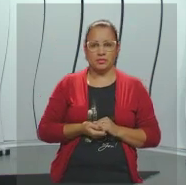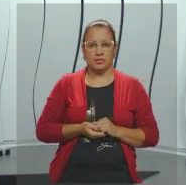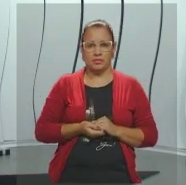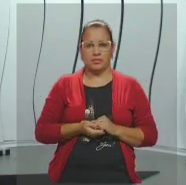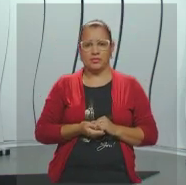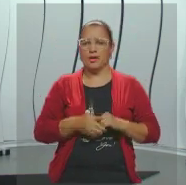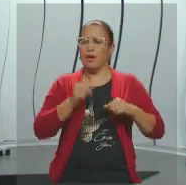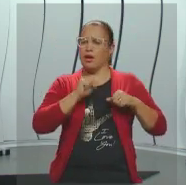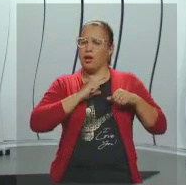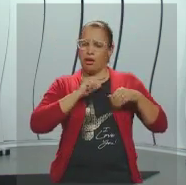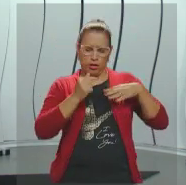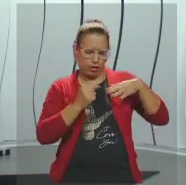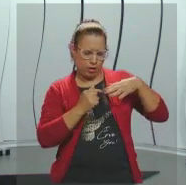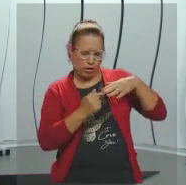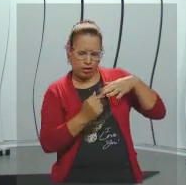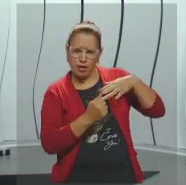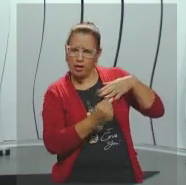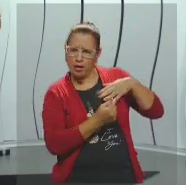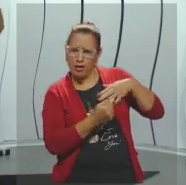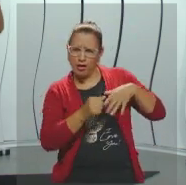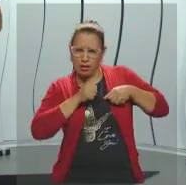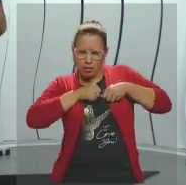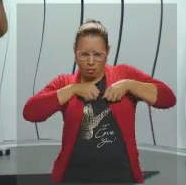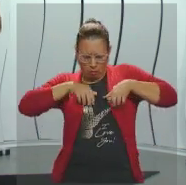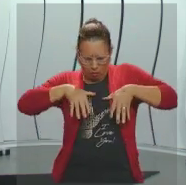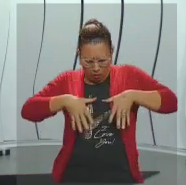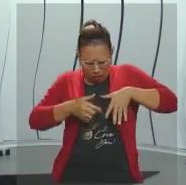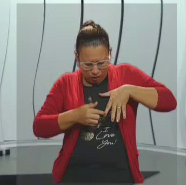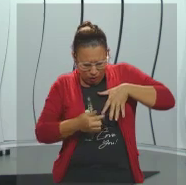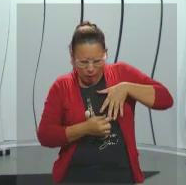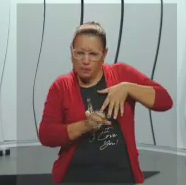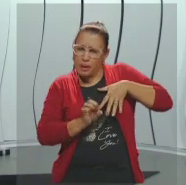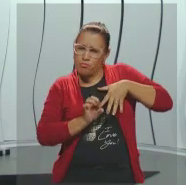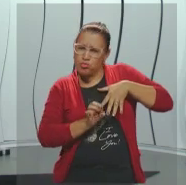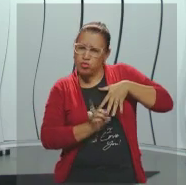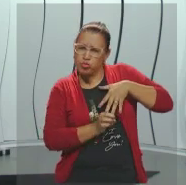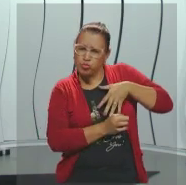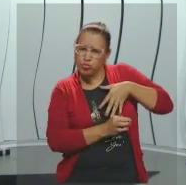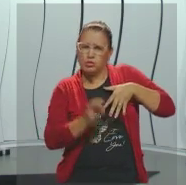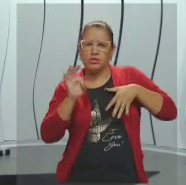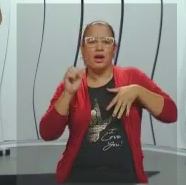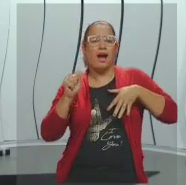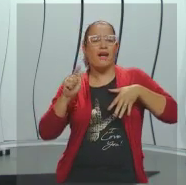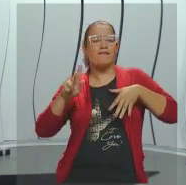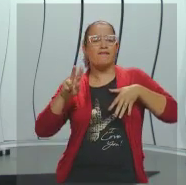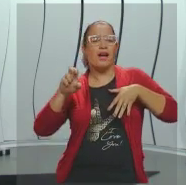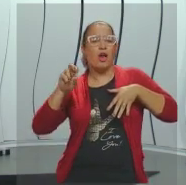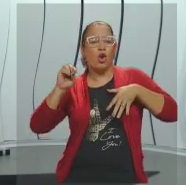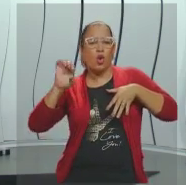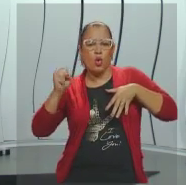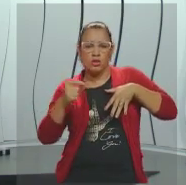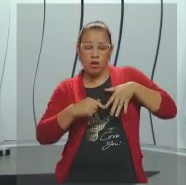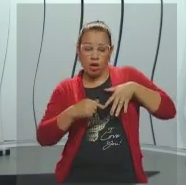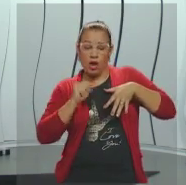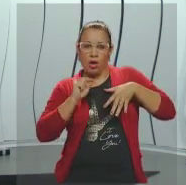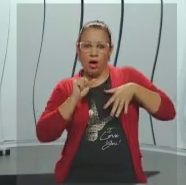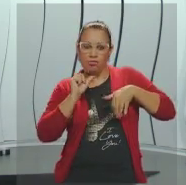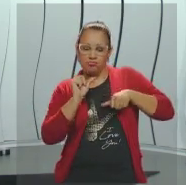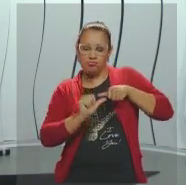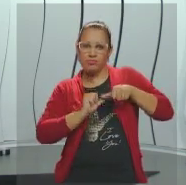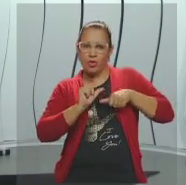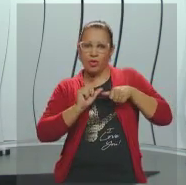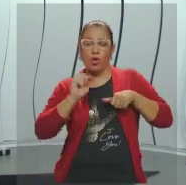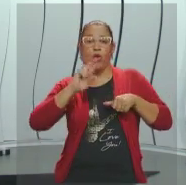Essas bolsinhas, então, chamadas de alvéolos ou alvéolos pulmonares, vão fazer a troca gasosa, vão fazer um processo